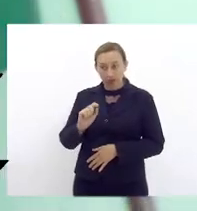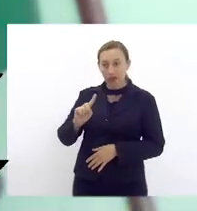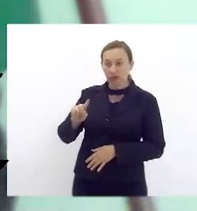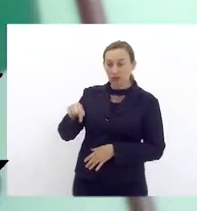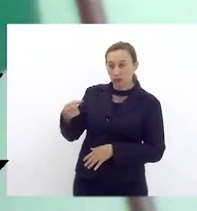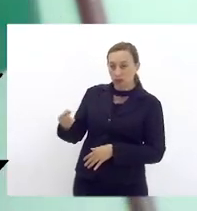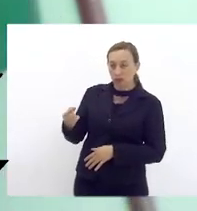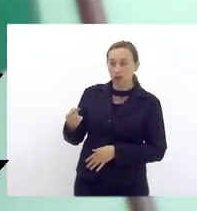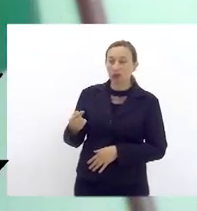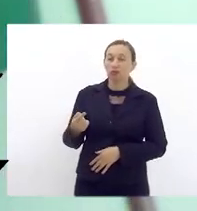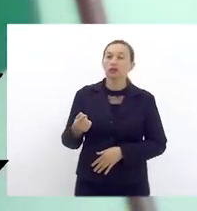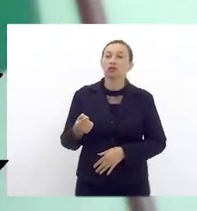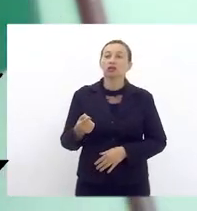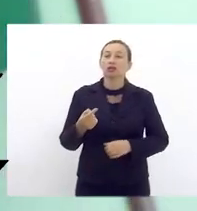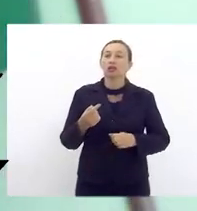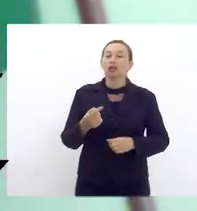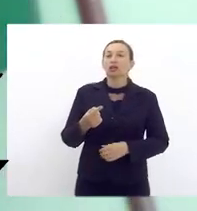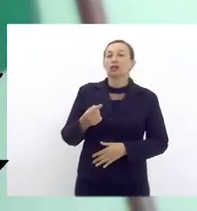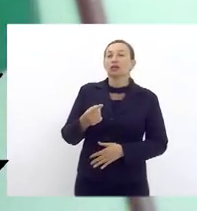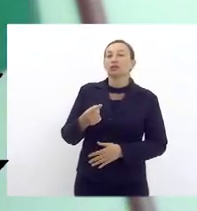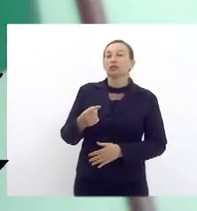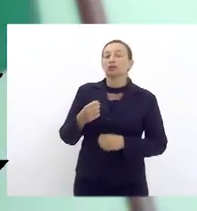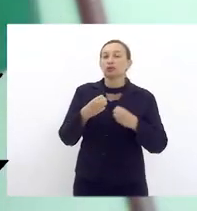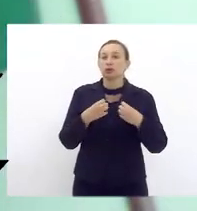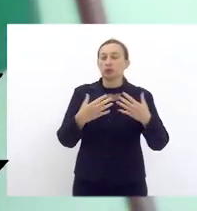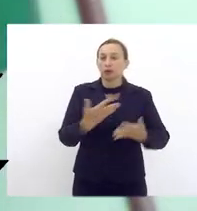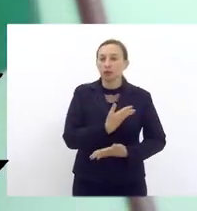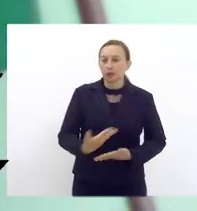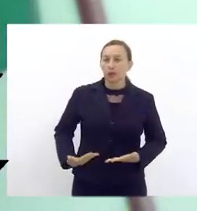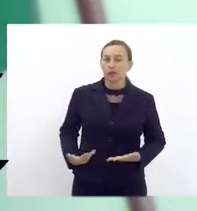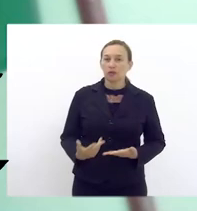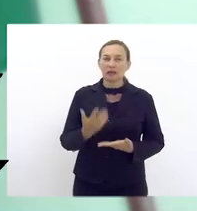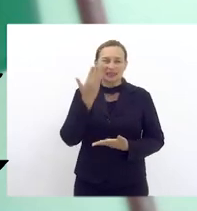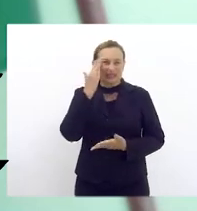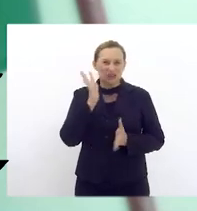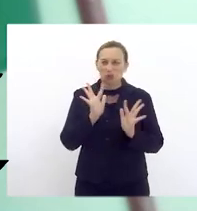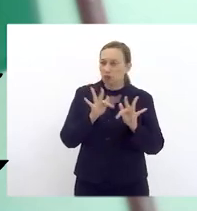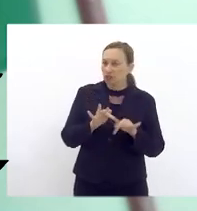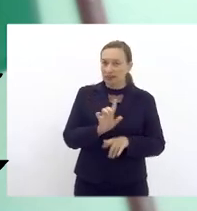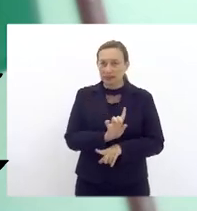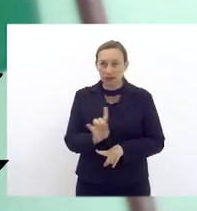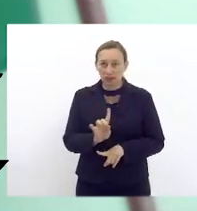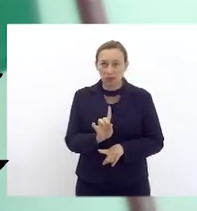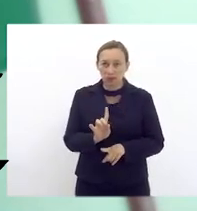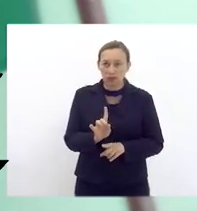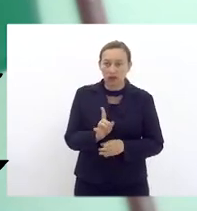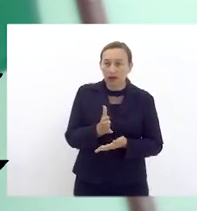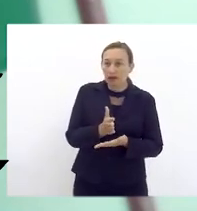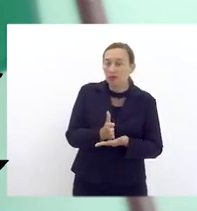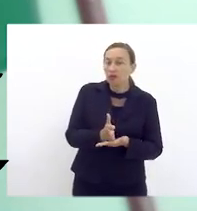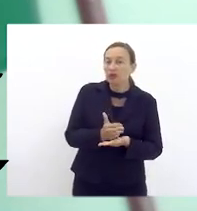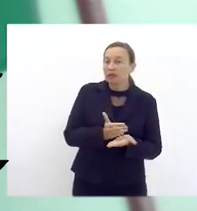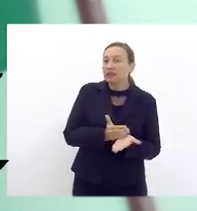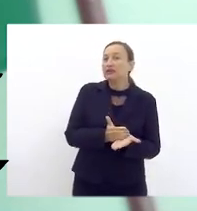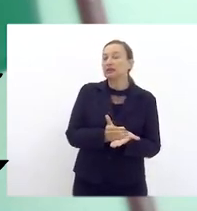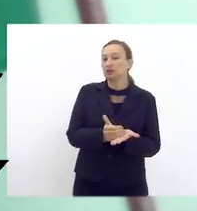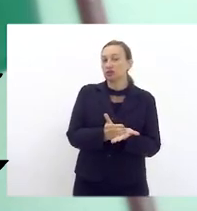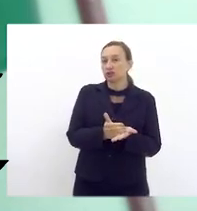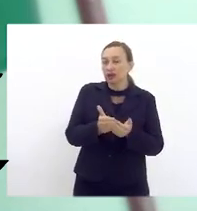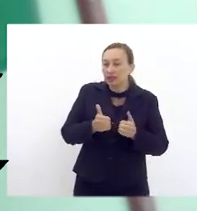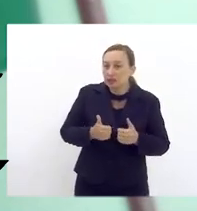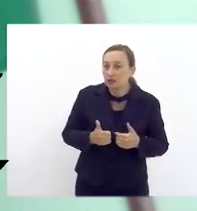demais aqui presentes uma audiência pública ela não pode ser entendida como um fim audiência pública ela é um meio ela